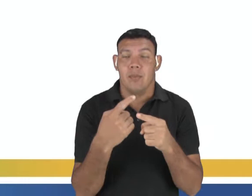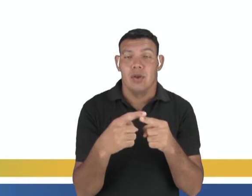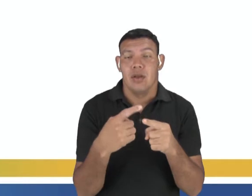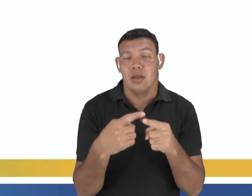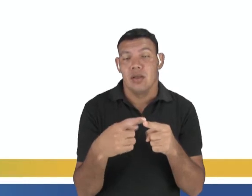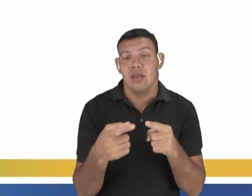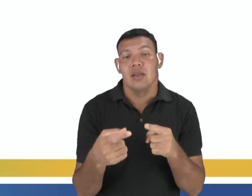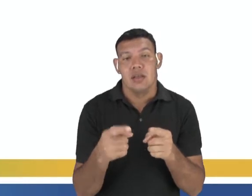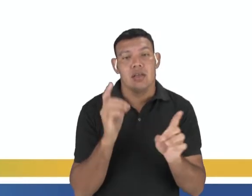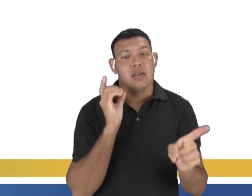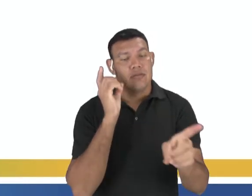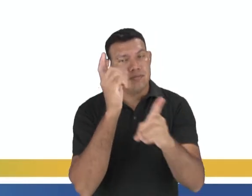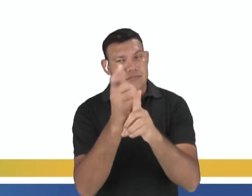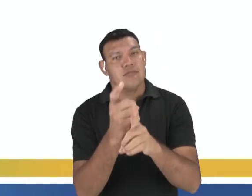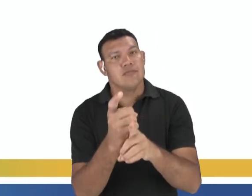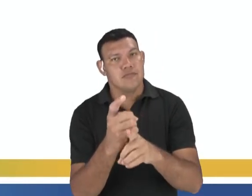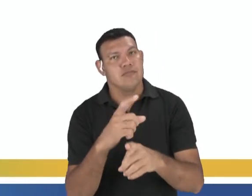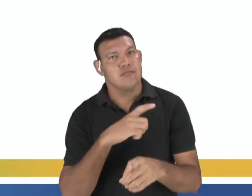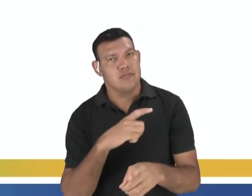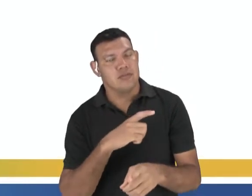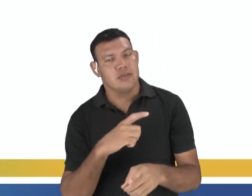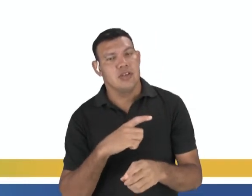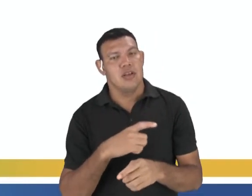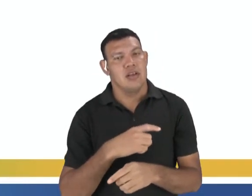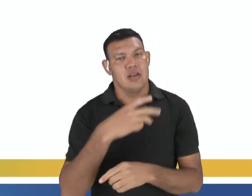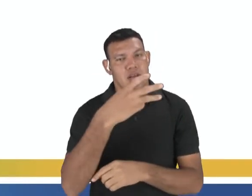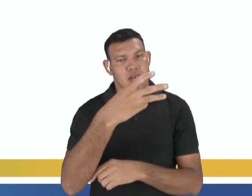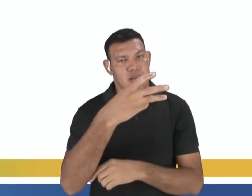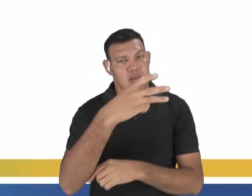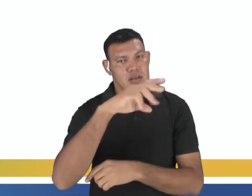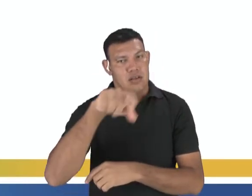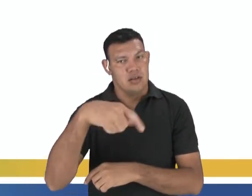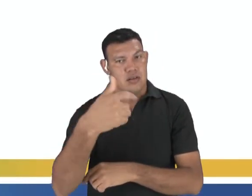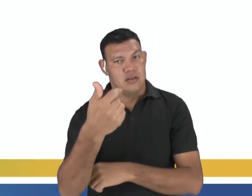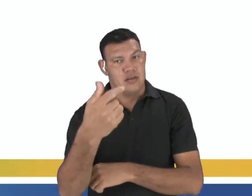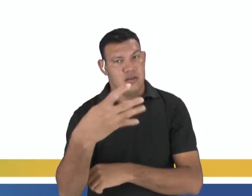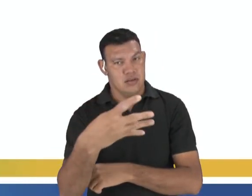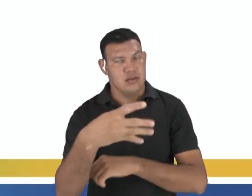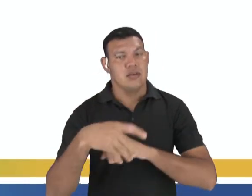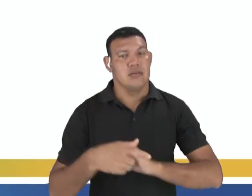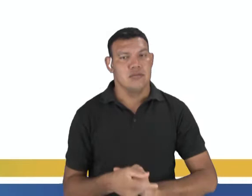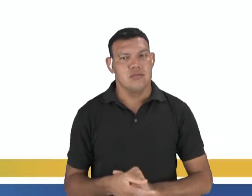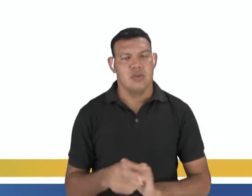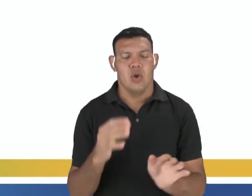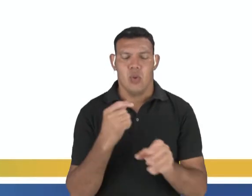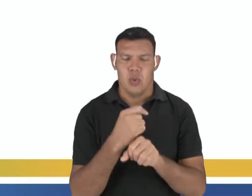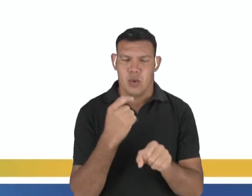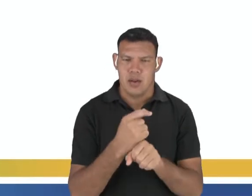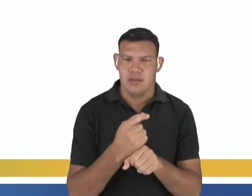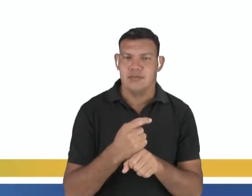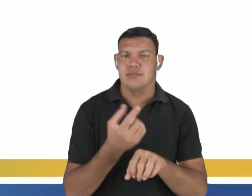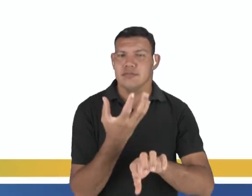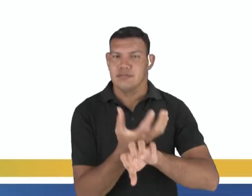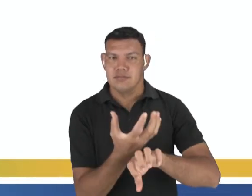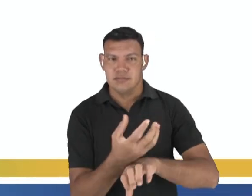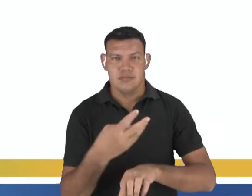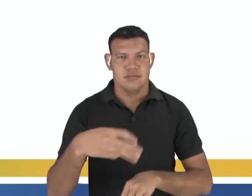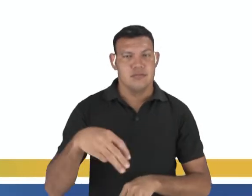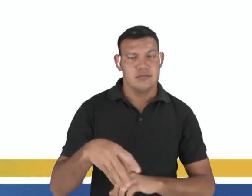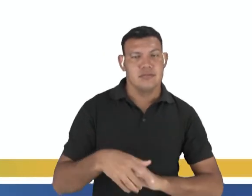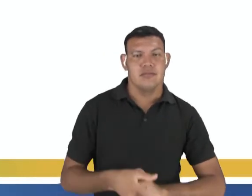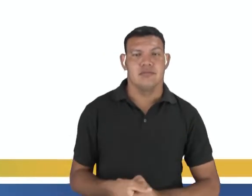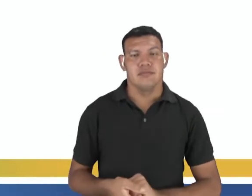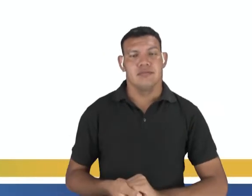números após a vírgula. Então, a gente considera 3,14 para efeito de cálculo matemático, né, para